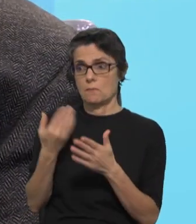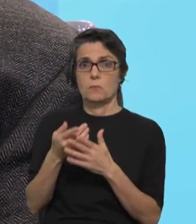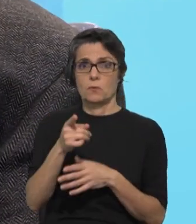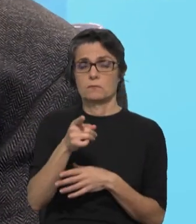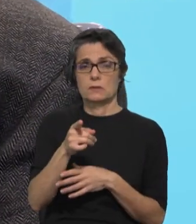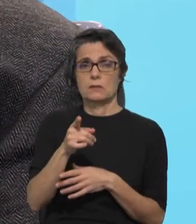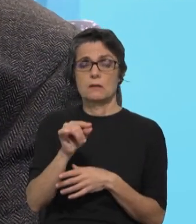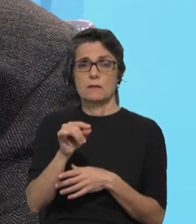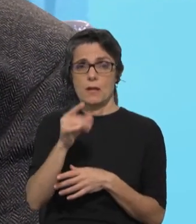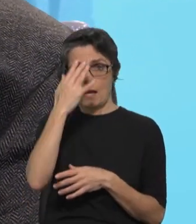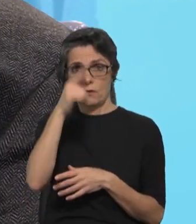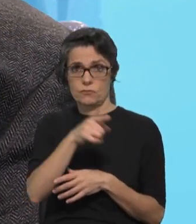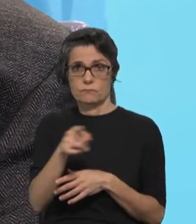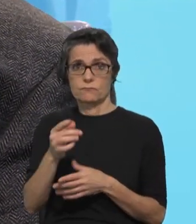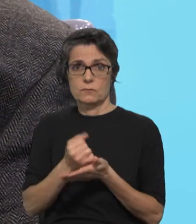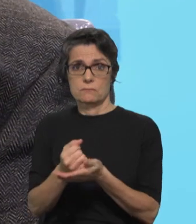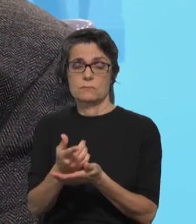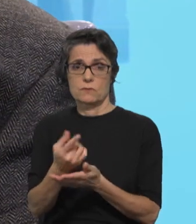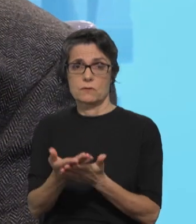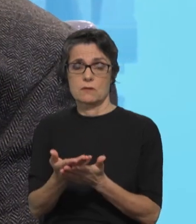que patrocinam a edição